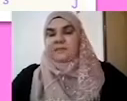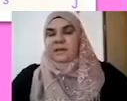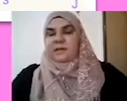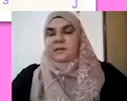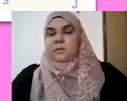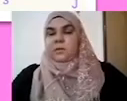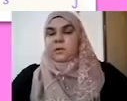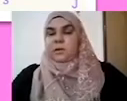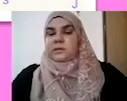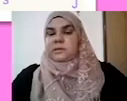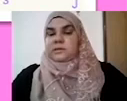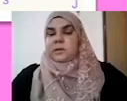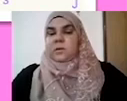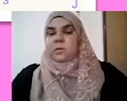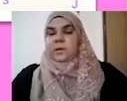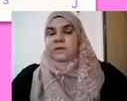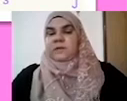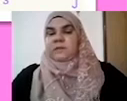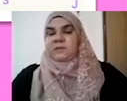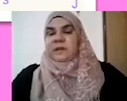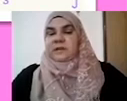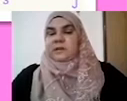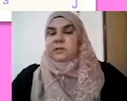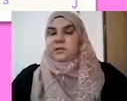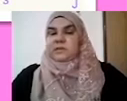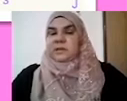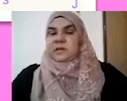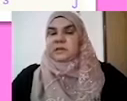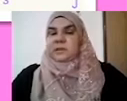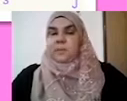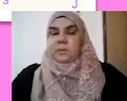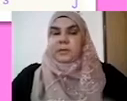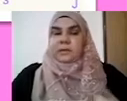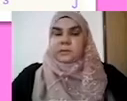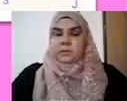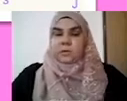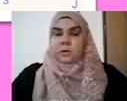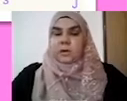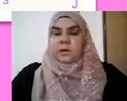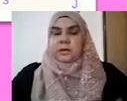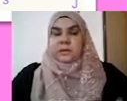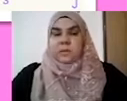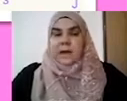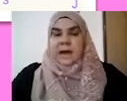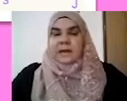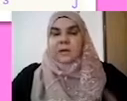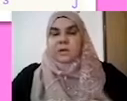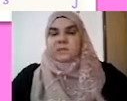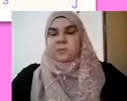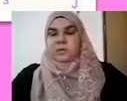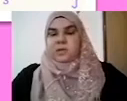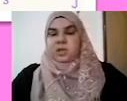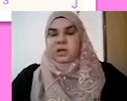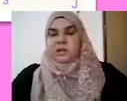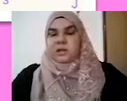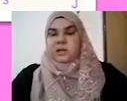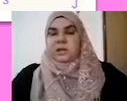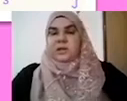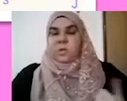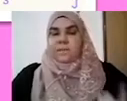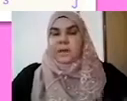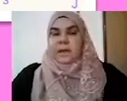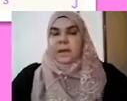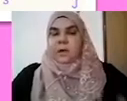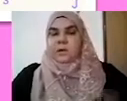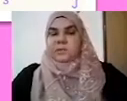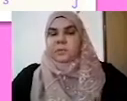L fica entre 1 e 2. O I que fica entre 2 e 3. Então, por isso que o A é correspondente a I e